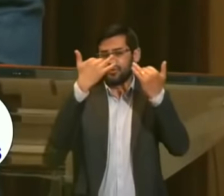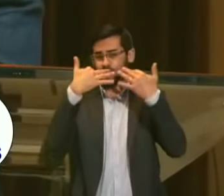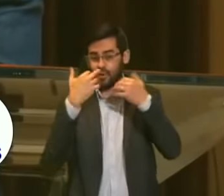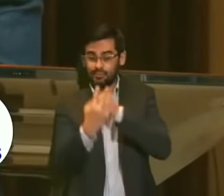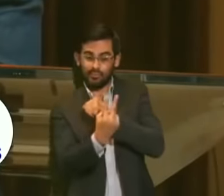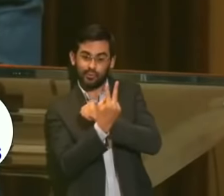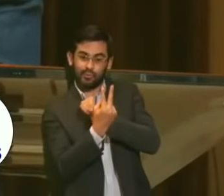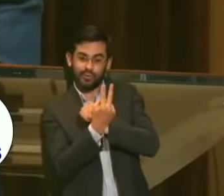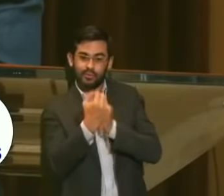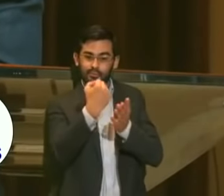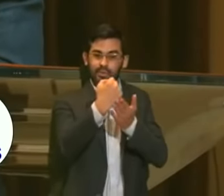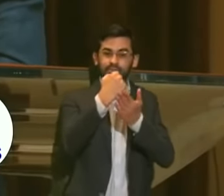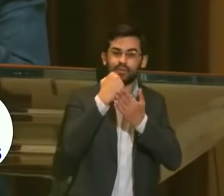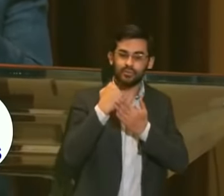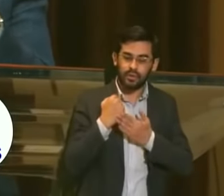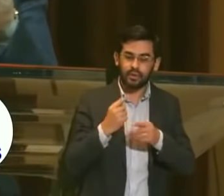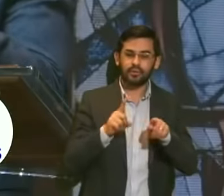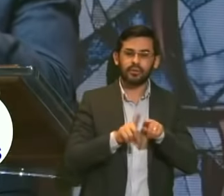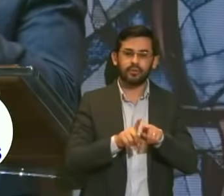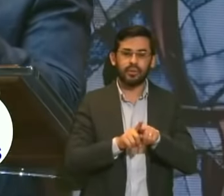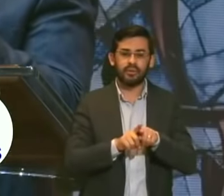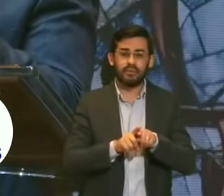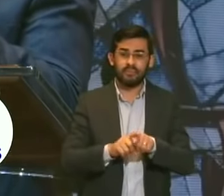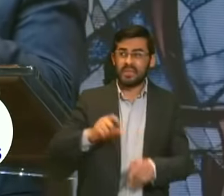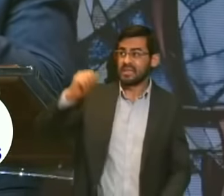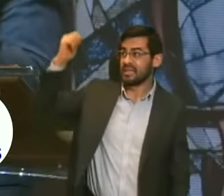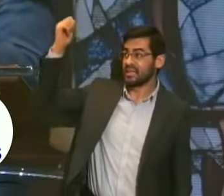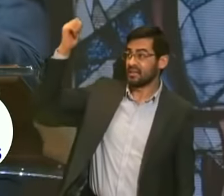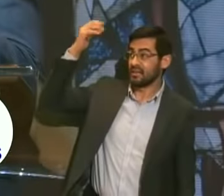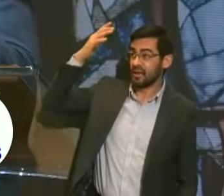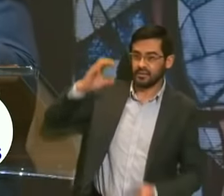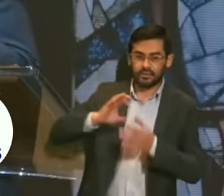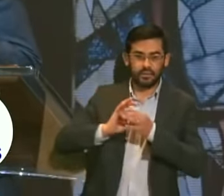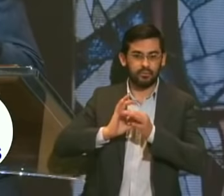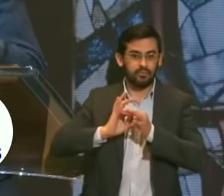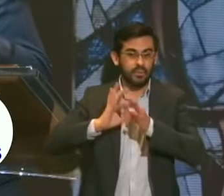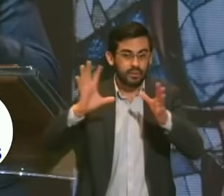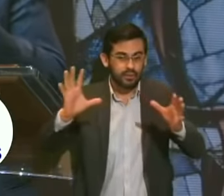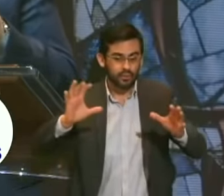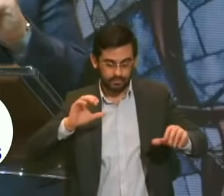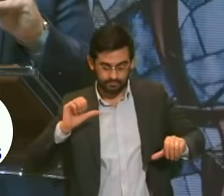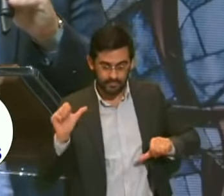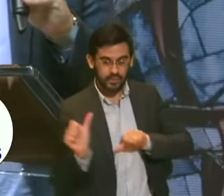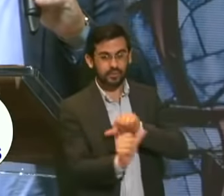sua graça. Graça libertadora, transformadora.